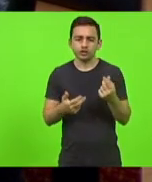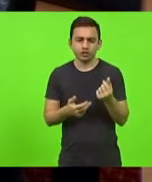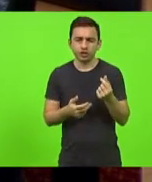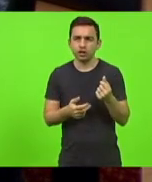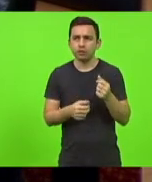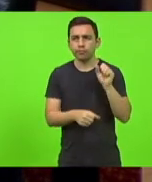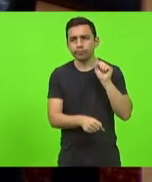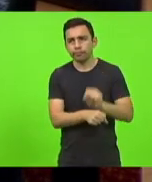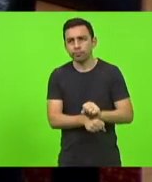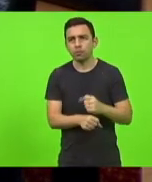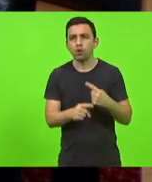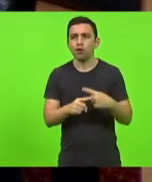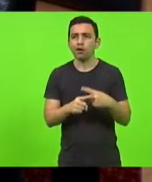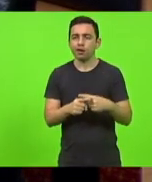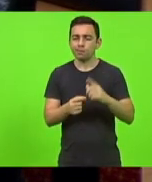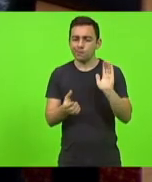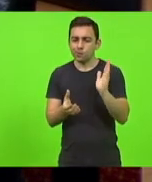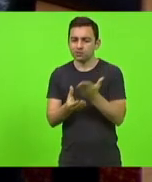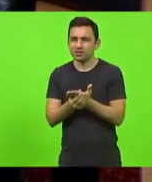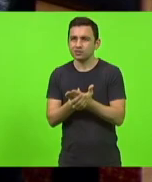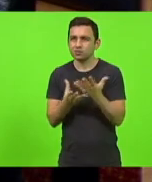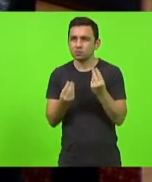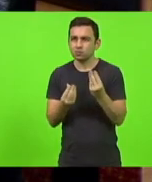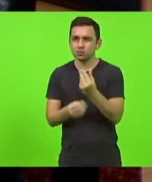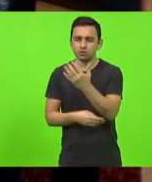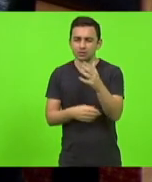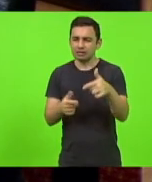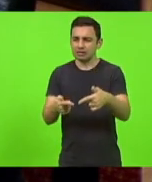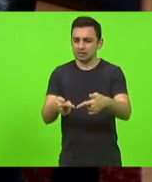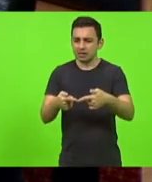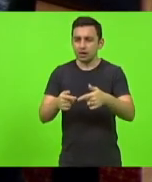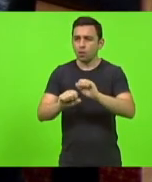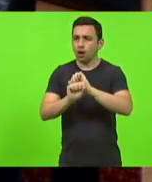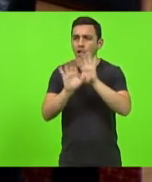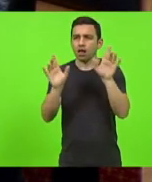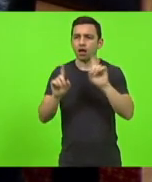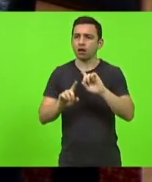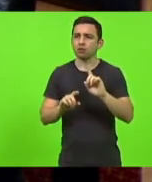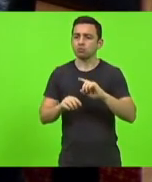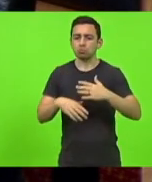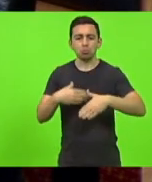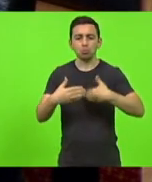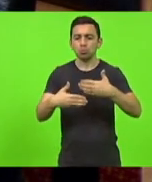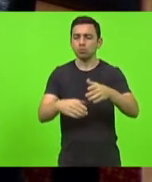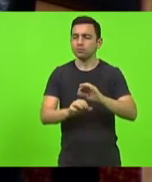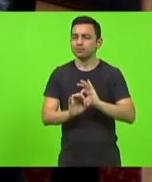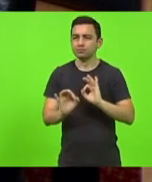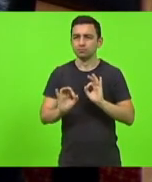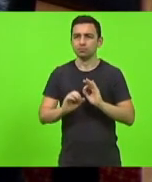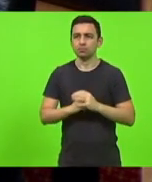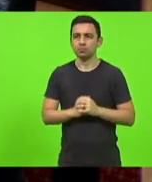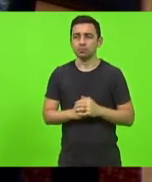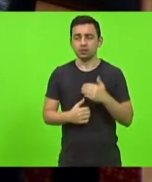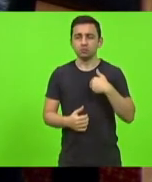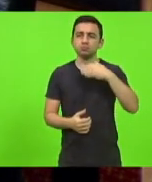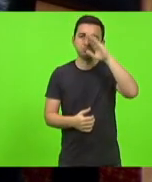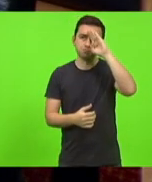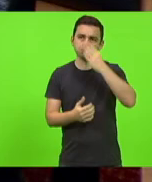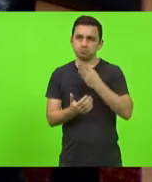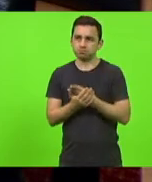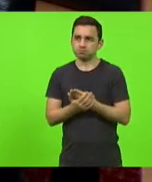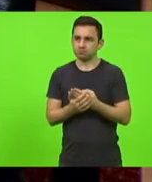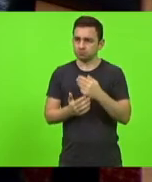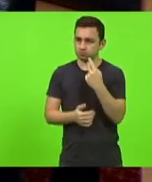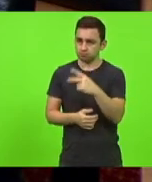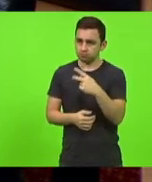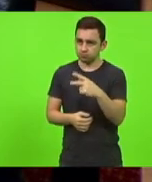porque processos de licenciamento ambiental não são claros e não caminham. Então, eu acredito muitíssimo nesse seu